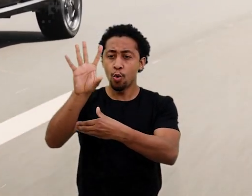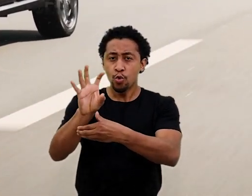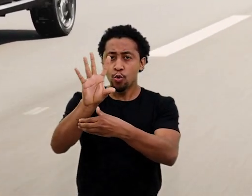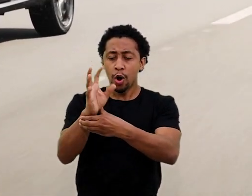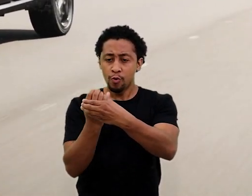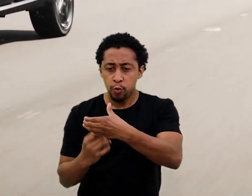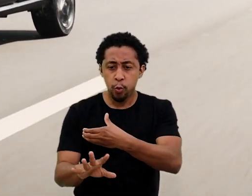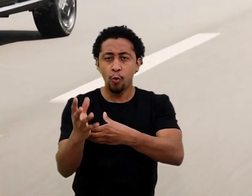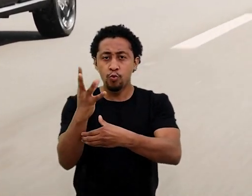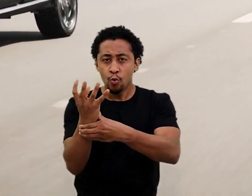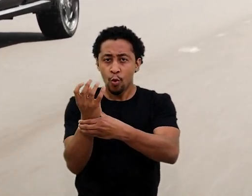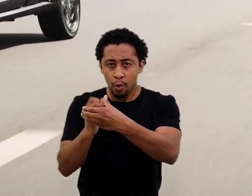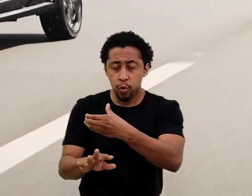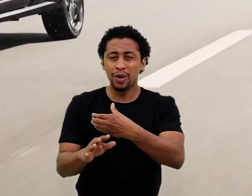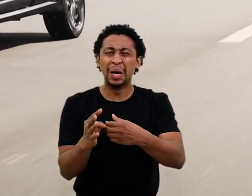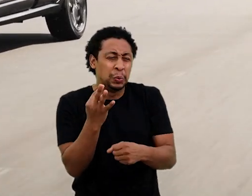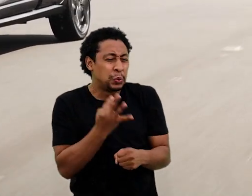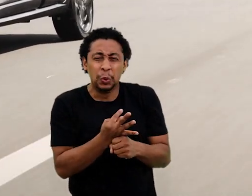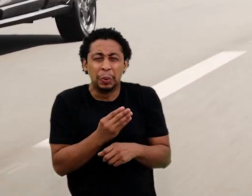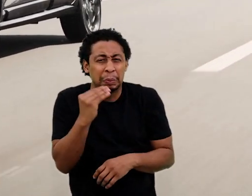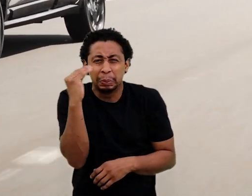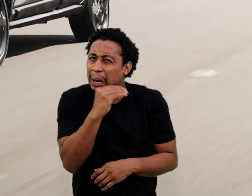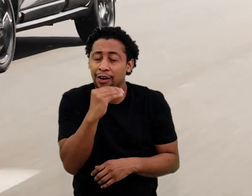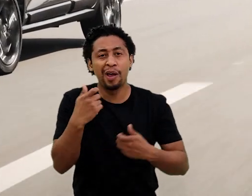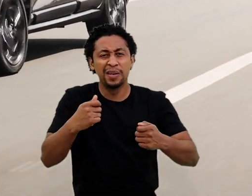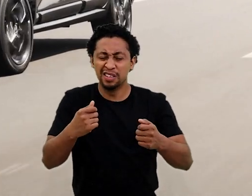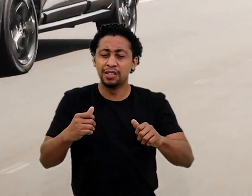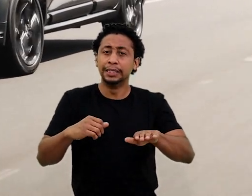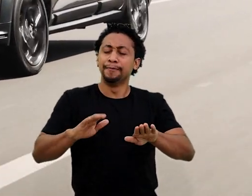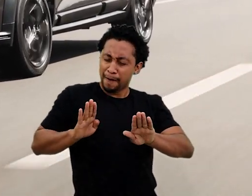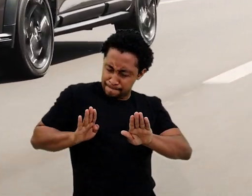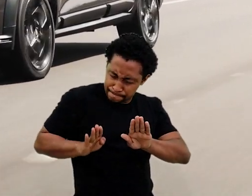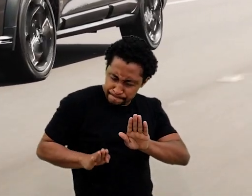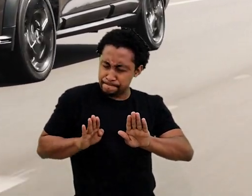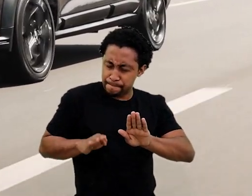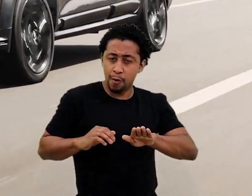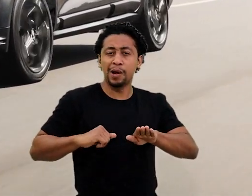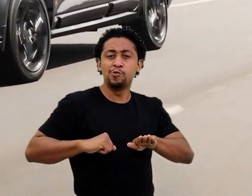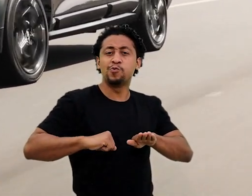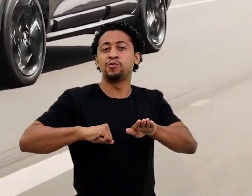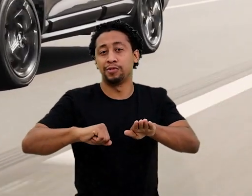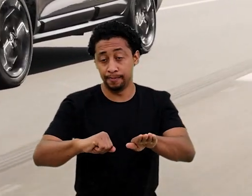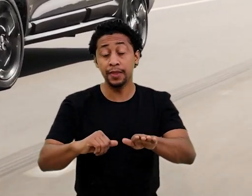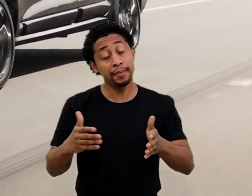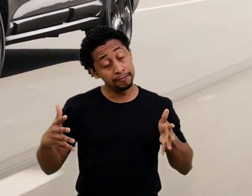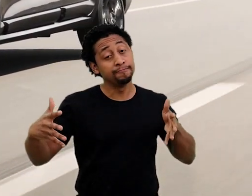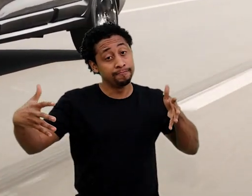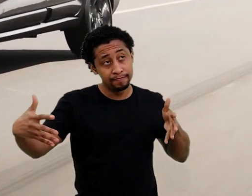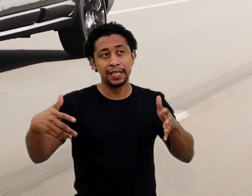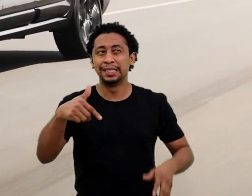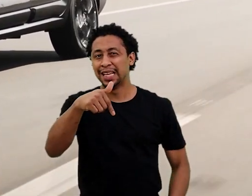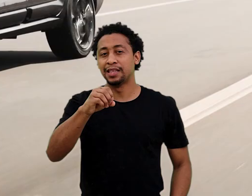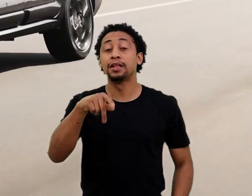aí acaba sendo muito esforço, muita carga que o motor precisa fazer para ele movimentar essa carroceria, que vai ser aí por volta de 70